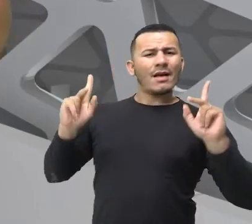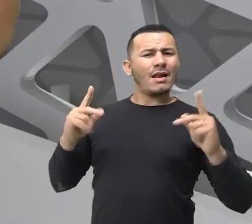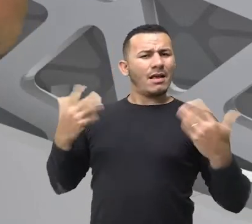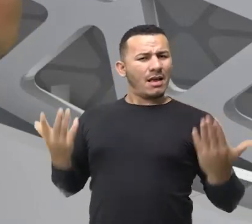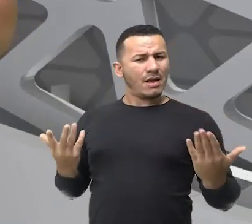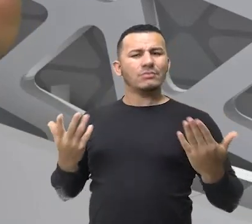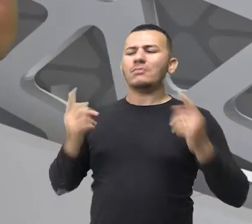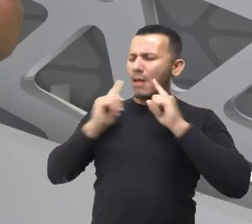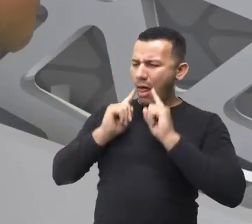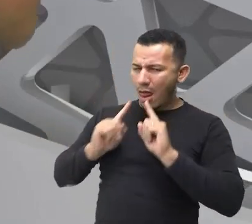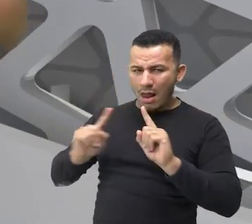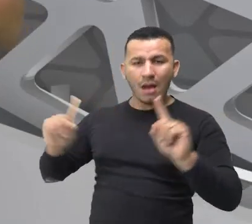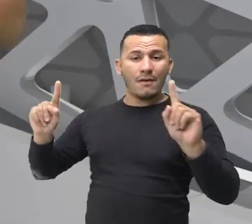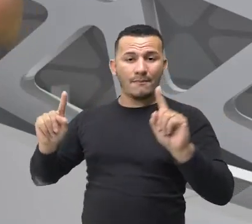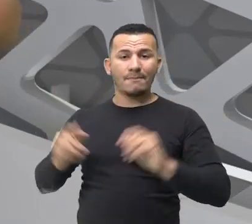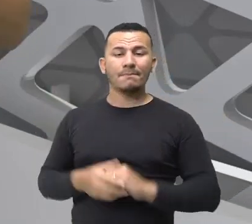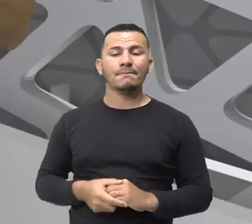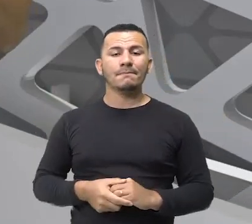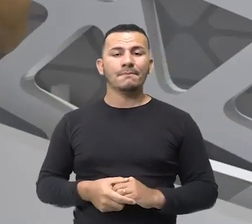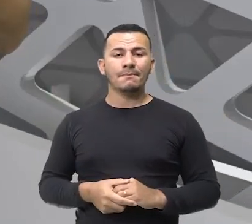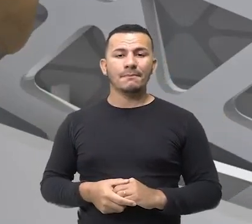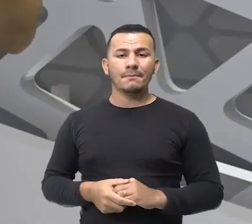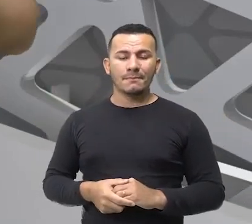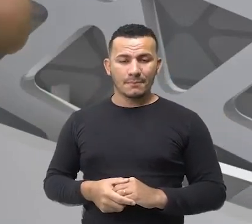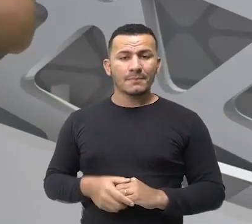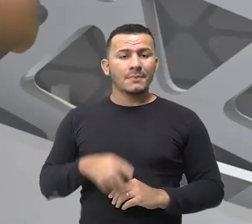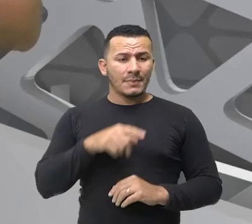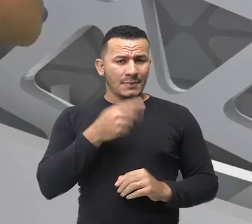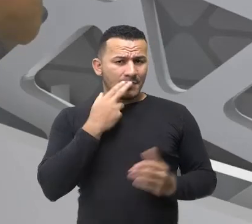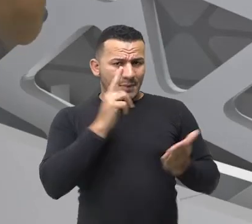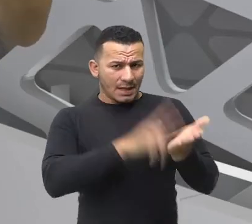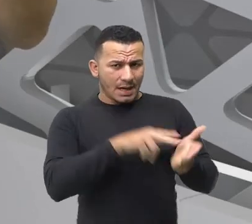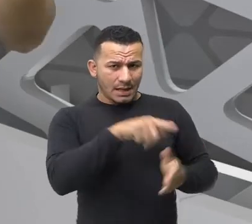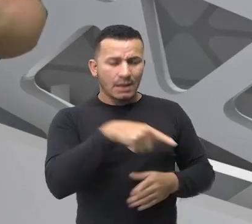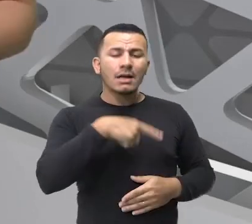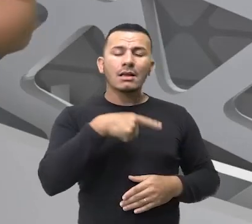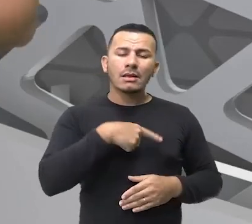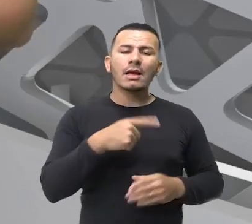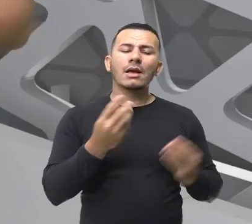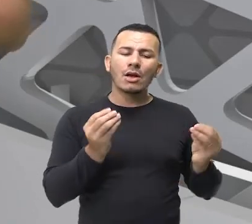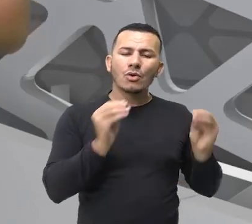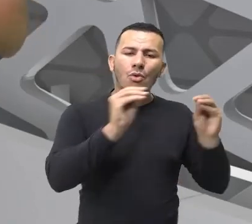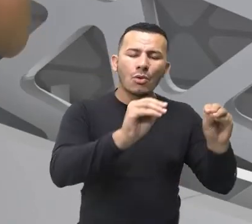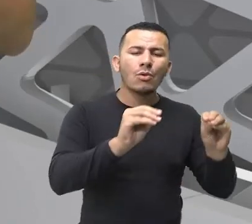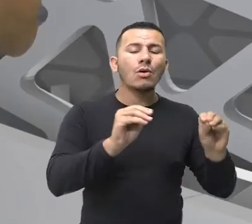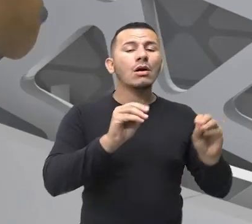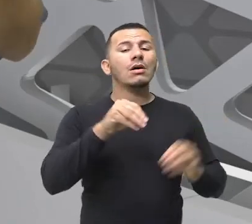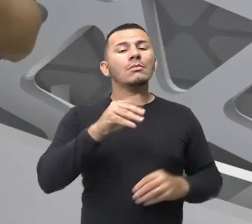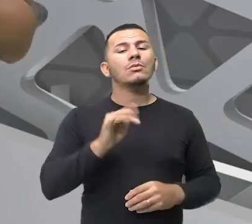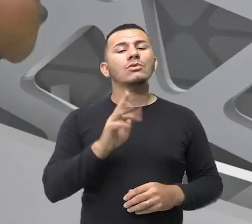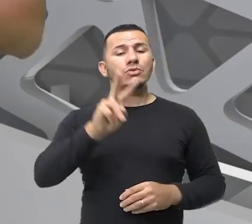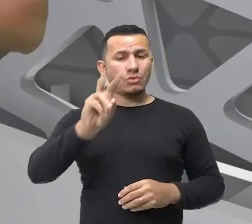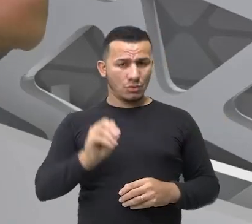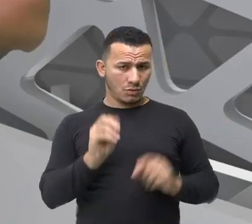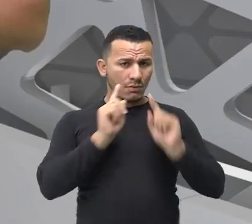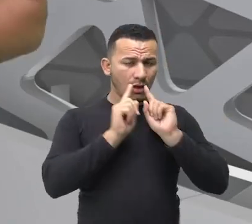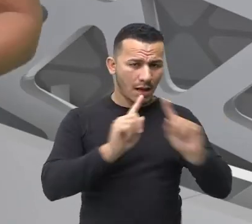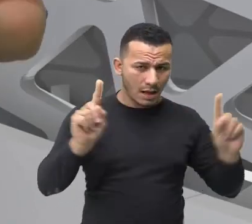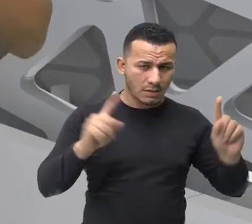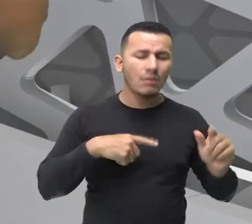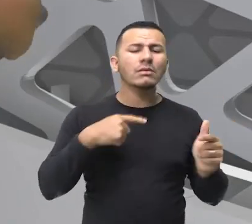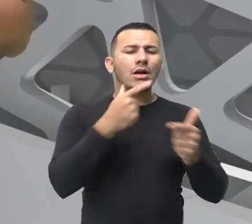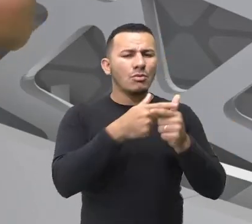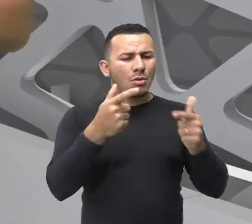que ela queria Ok Observe que nesta carta se apresenta um objeto da reclamação se apresenta